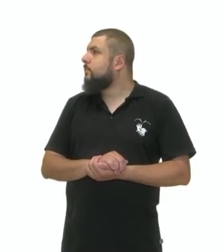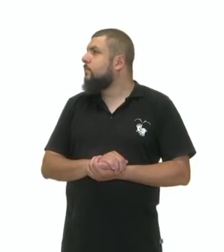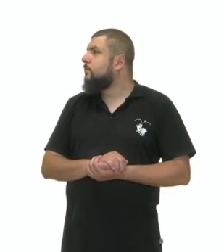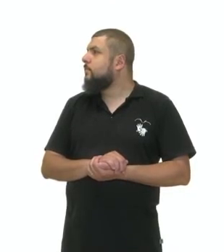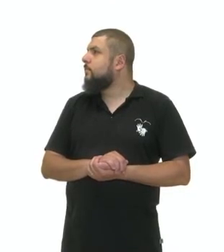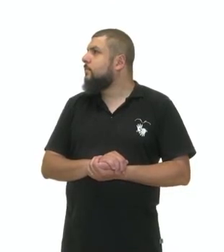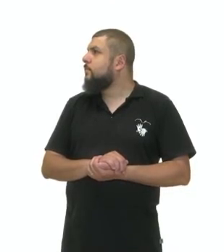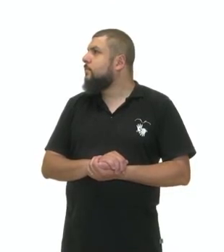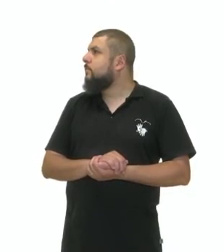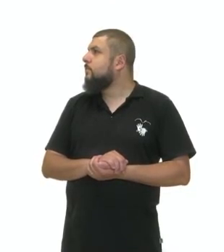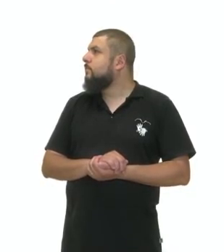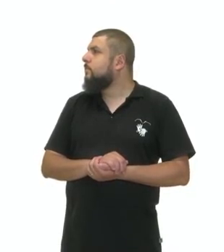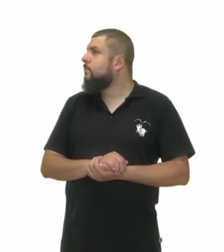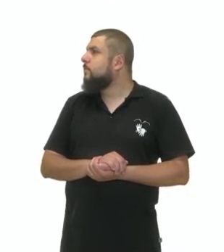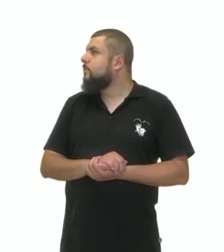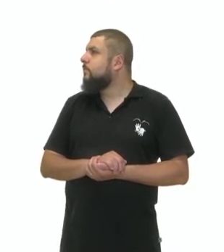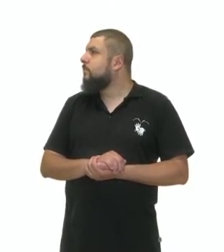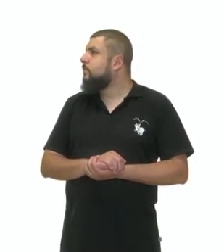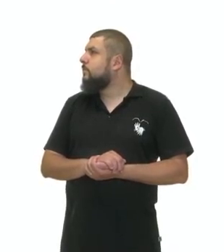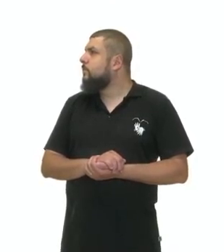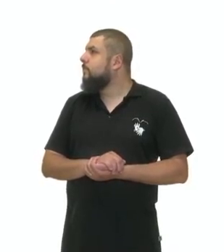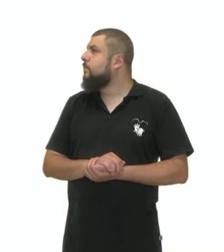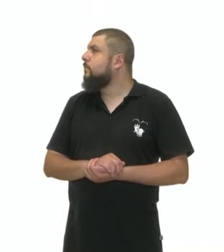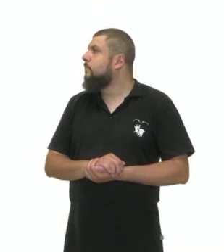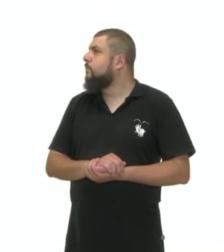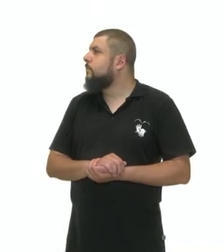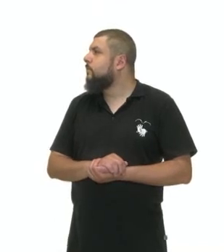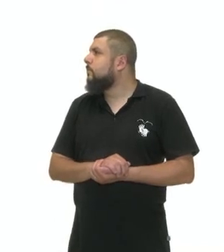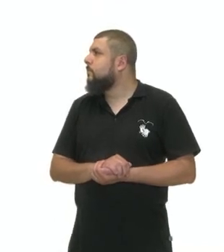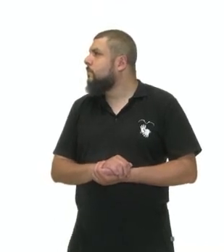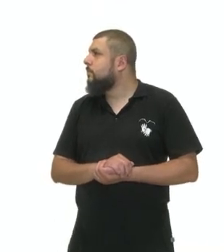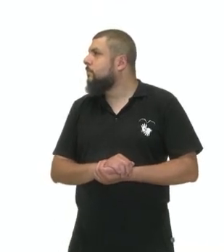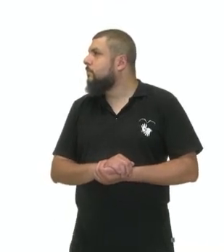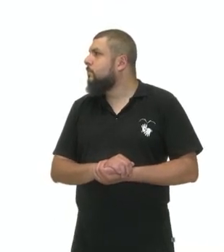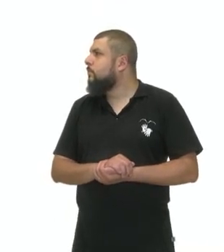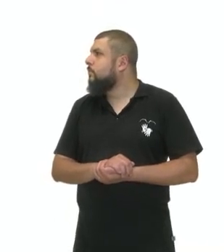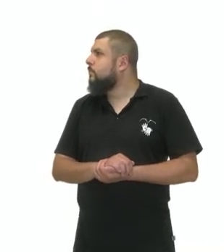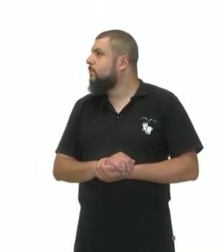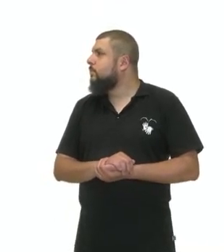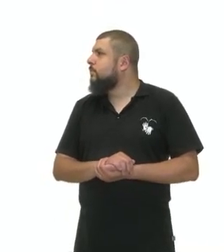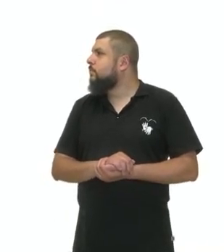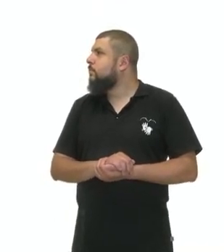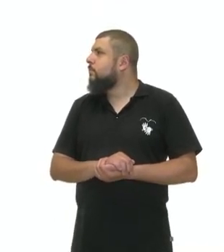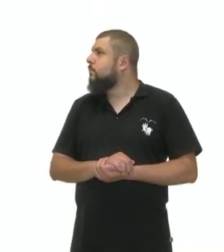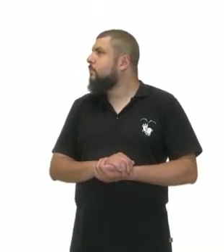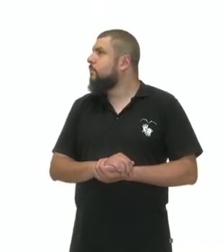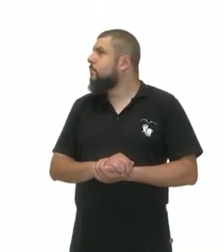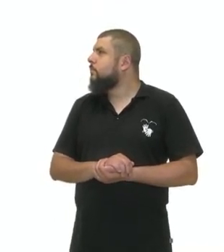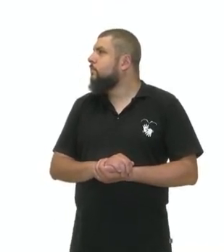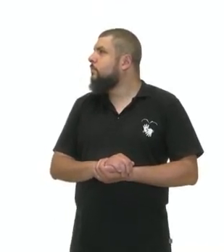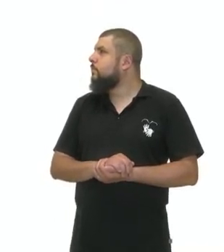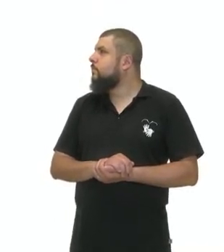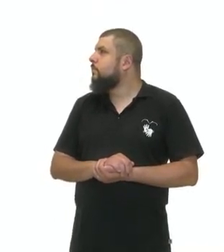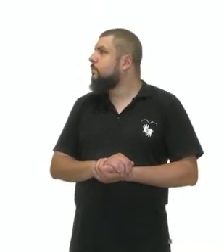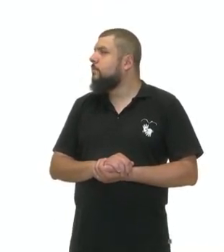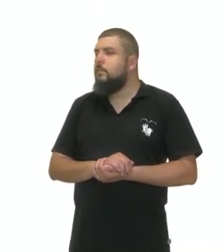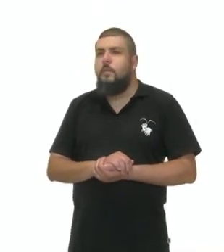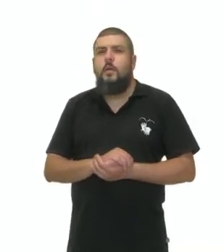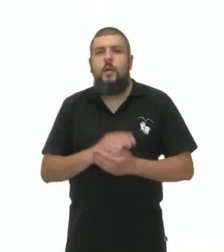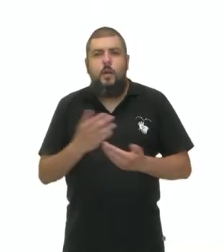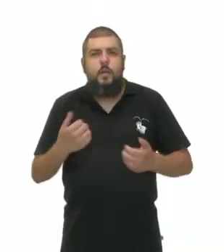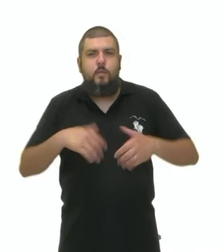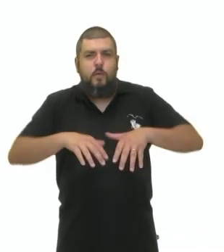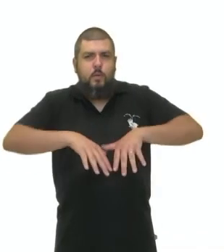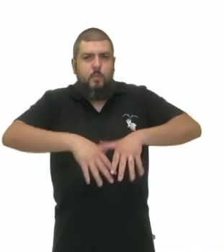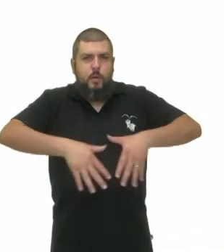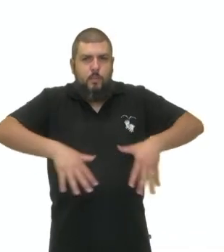que estavam de moda em décadas anteriores, agora se usam muito. Por exemplo, as faldas rondas, aquelas saias rodadas nos